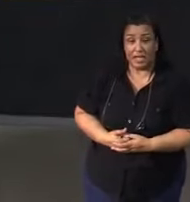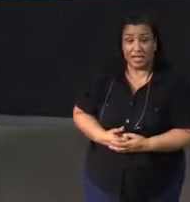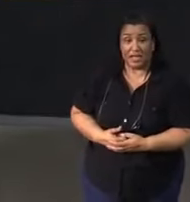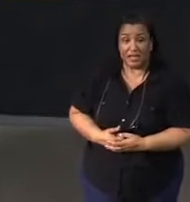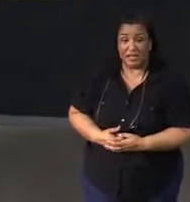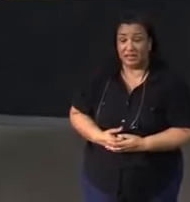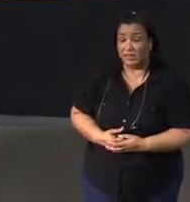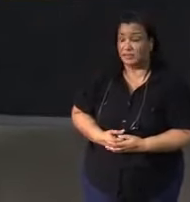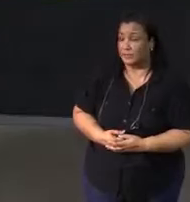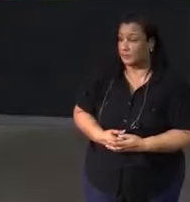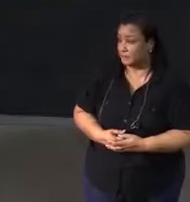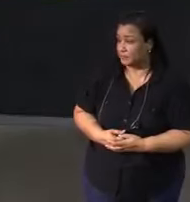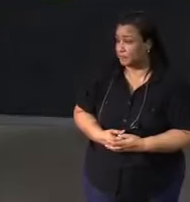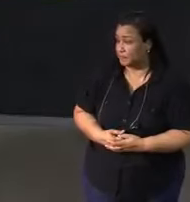dia mais, e isso não é bom.